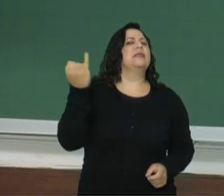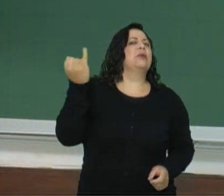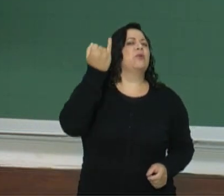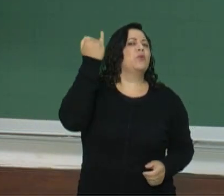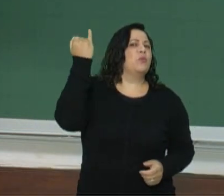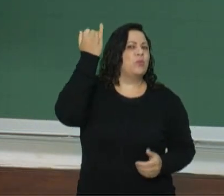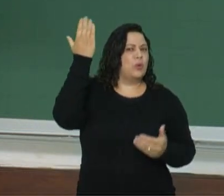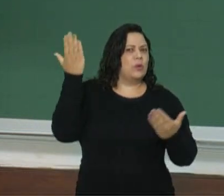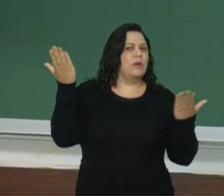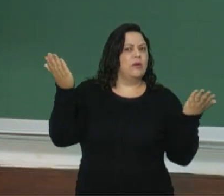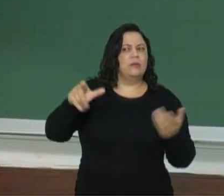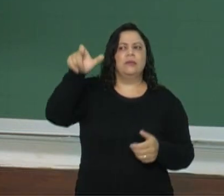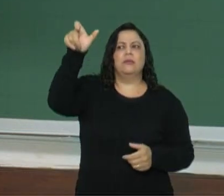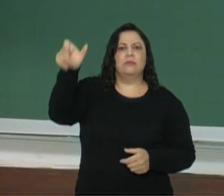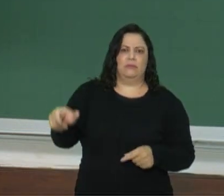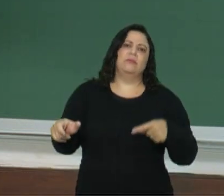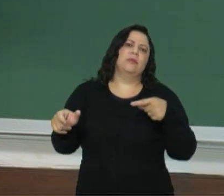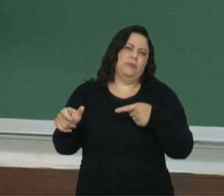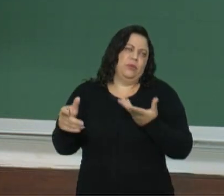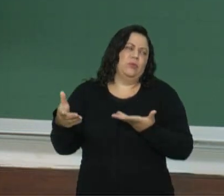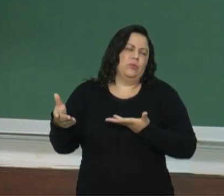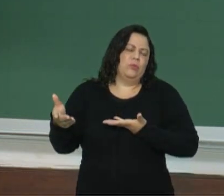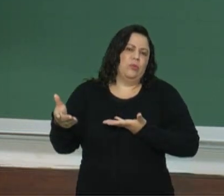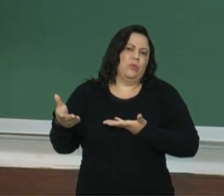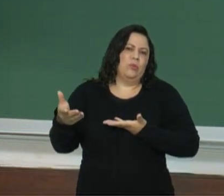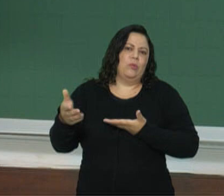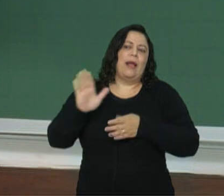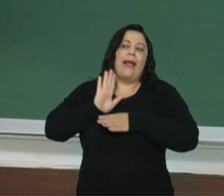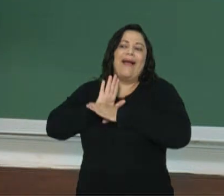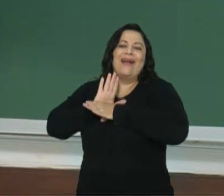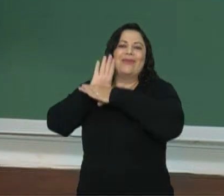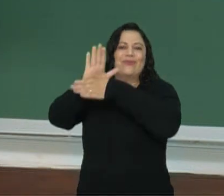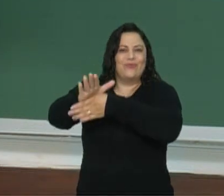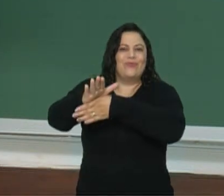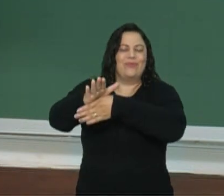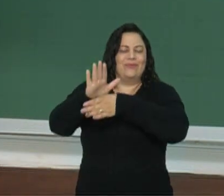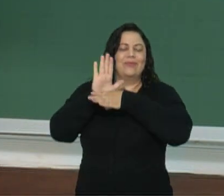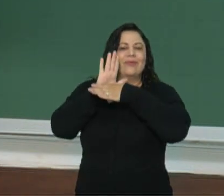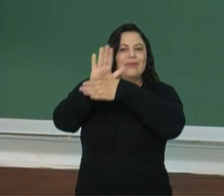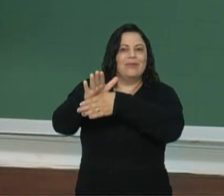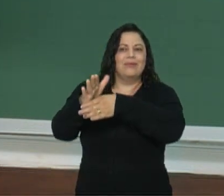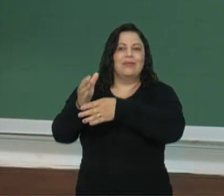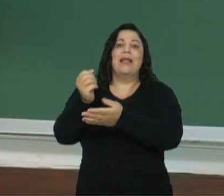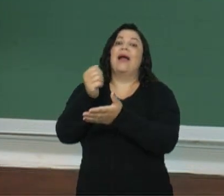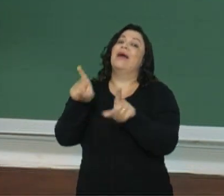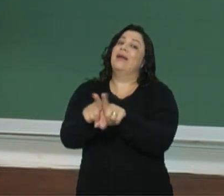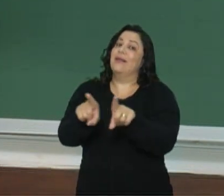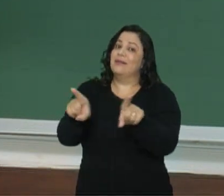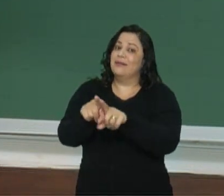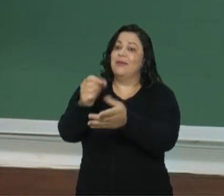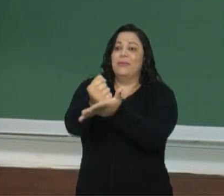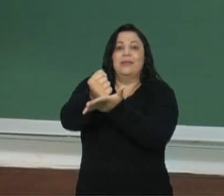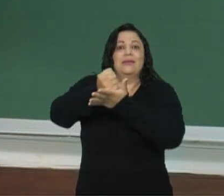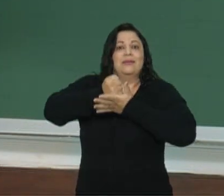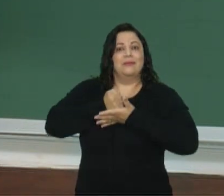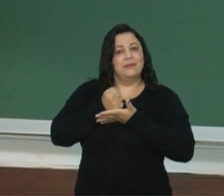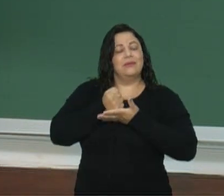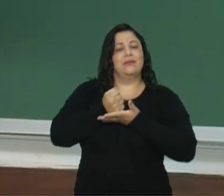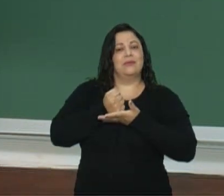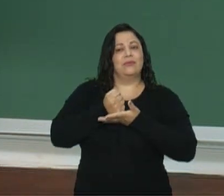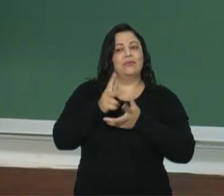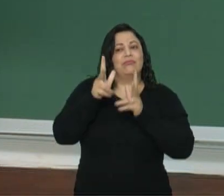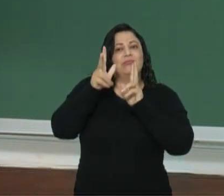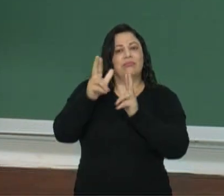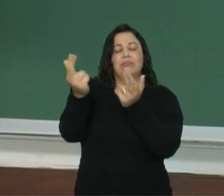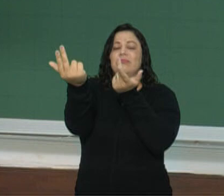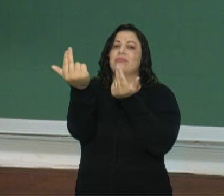para o indivíduo fazer algo pela sua comunidade, pelos indivíduos da sua comunidade, quanto também se sentir fortalecido justamente por